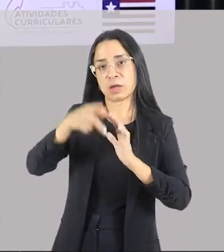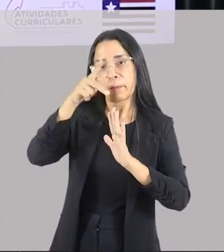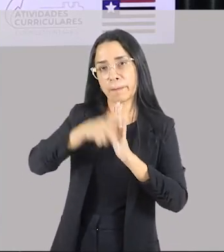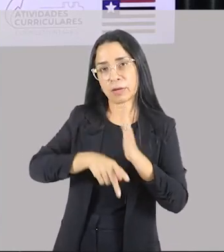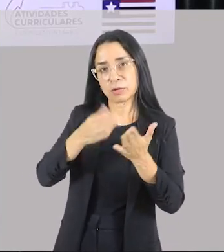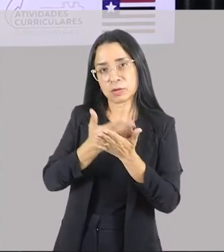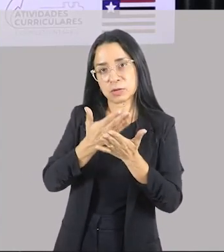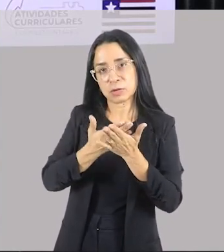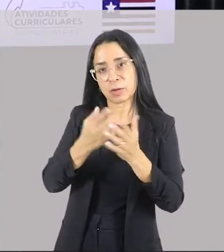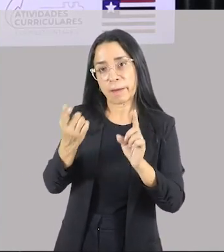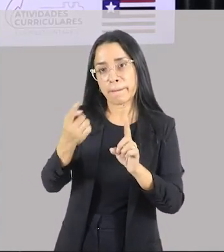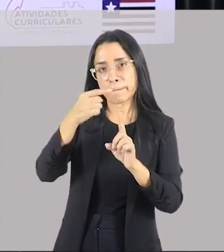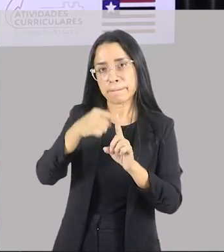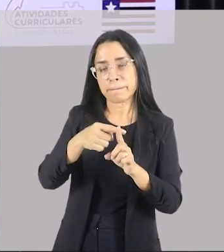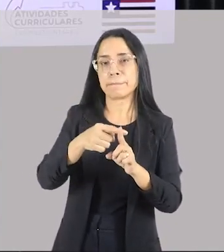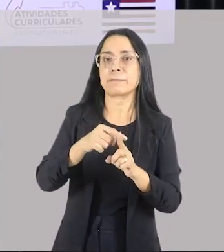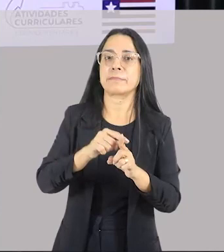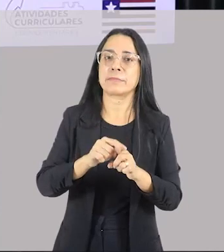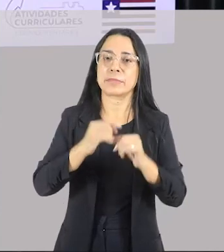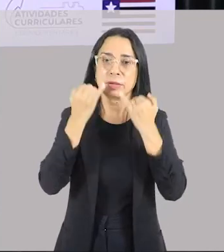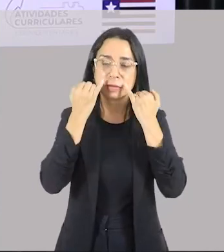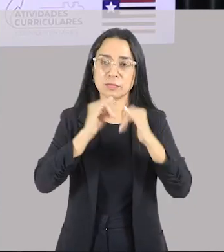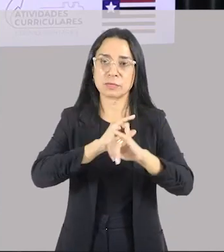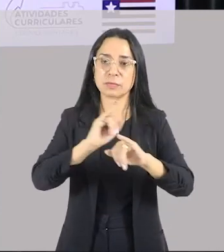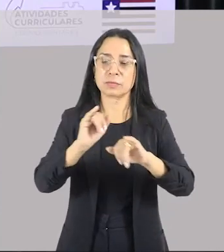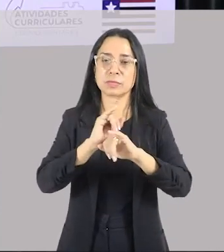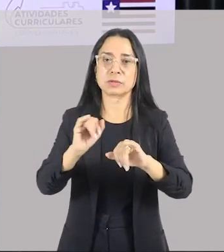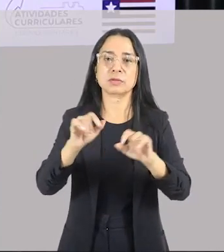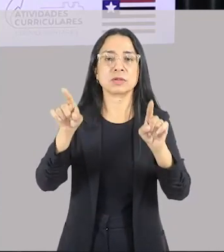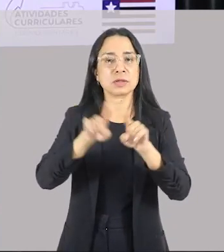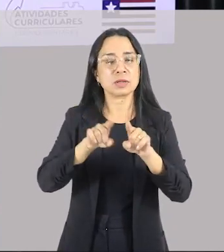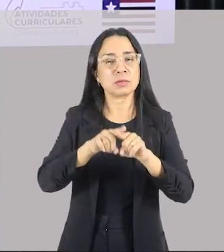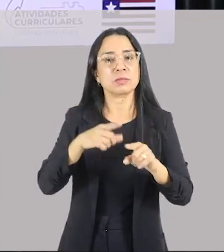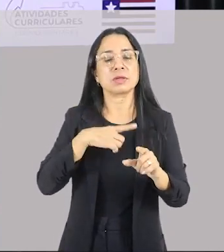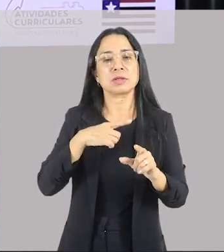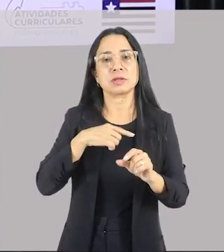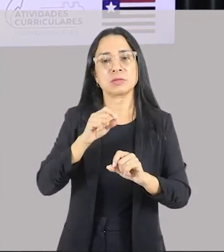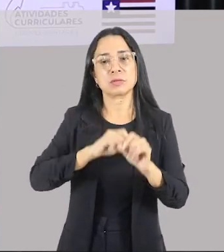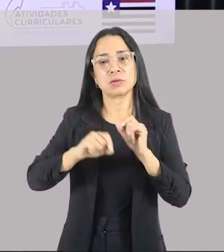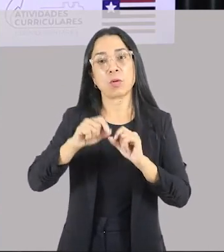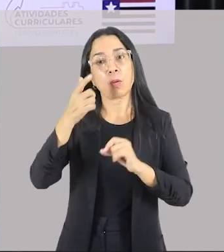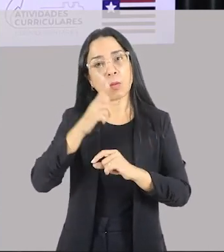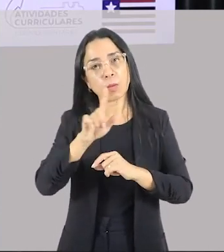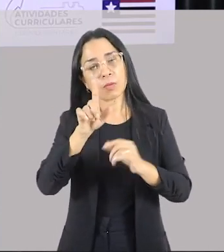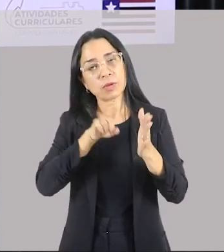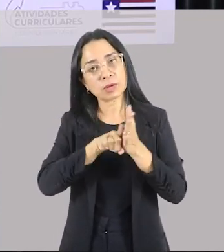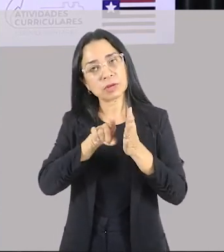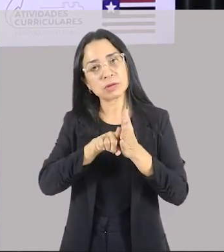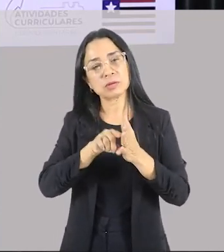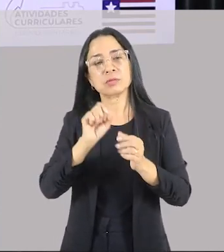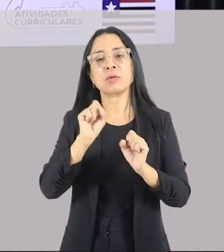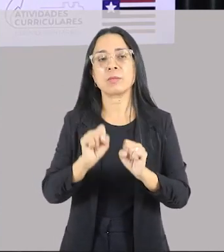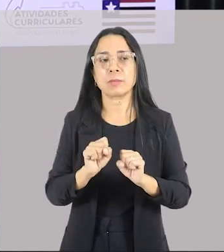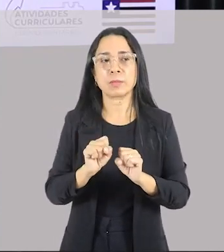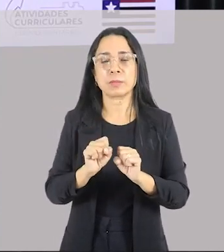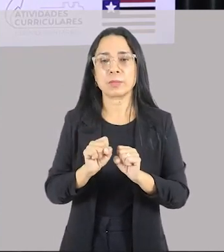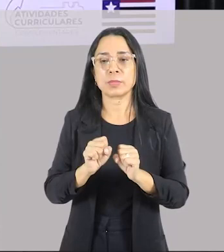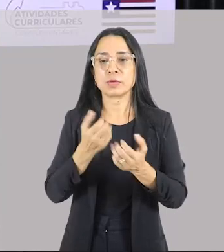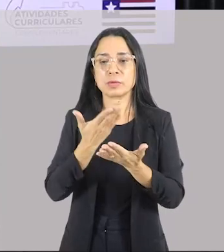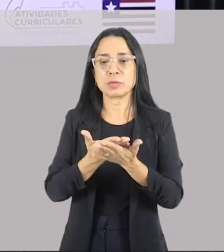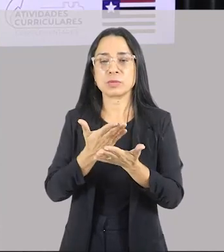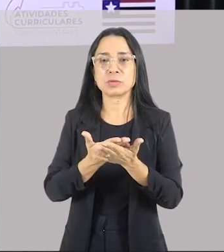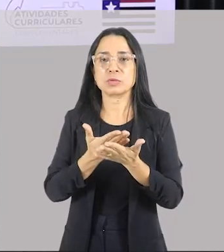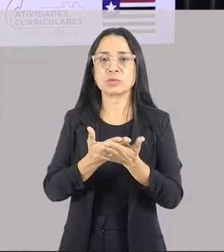para maiores informações e também lá existe outras questões para que você possa